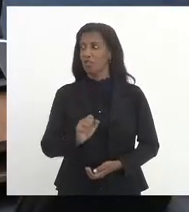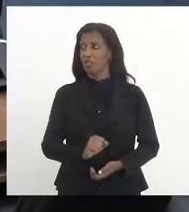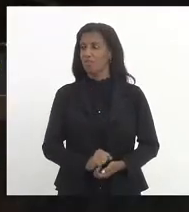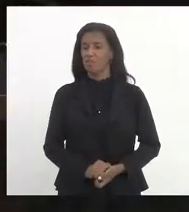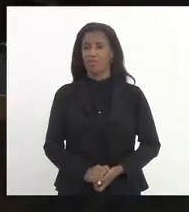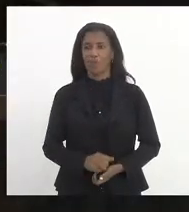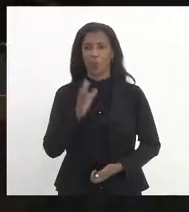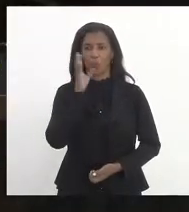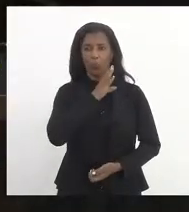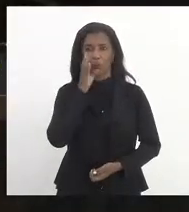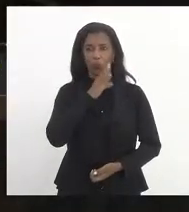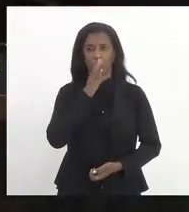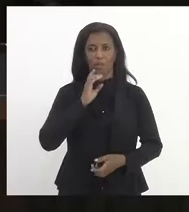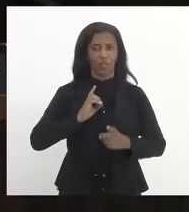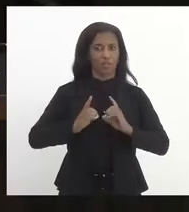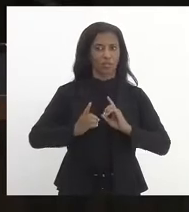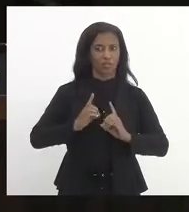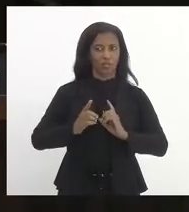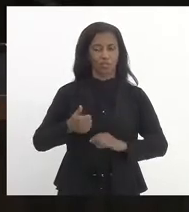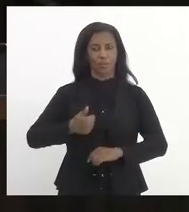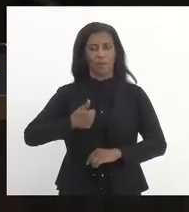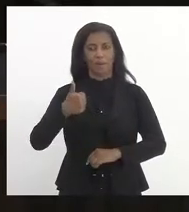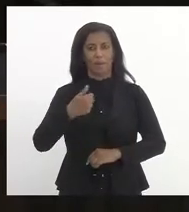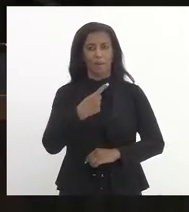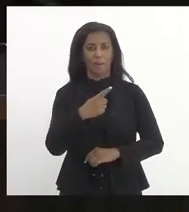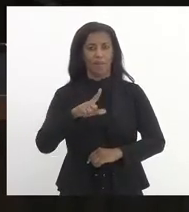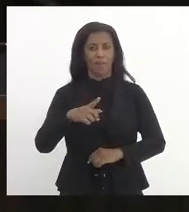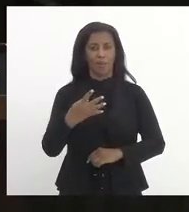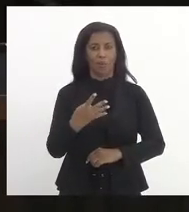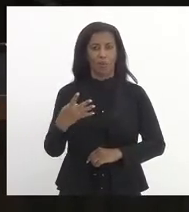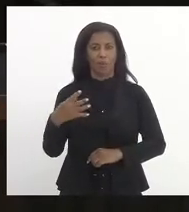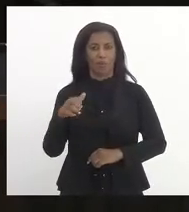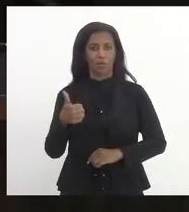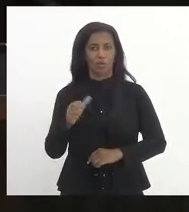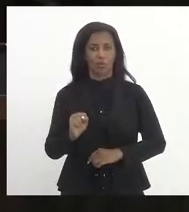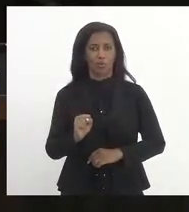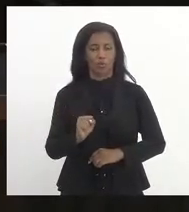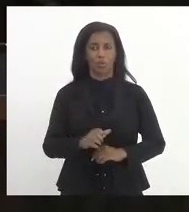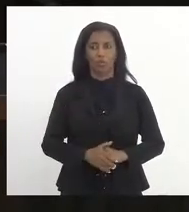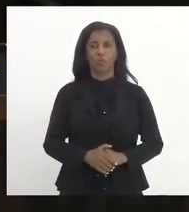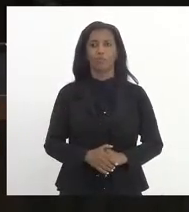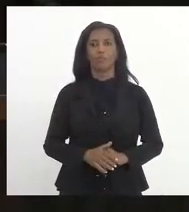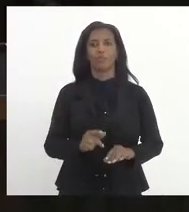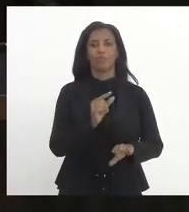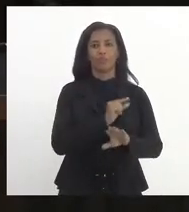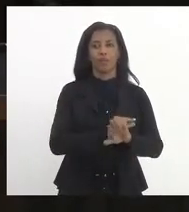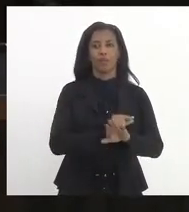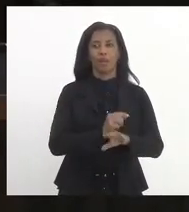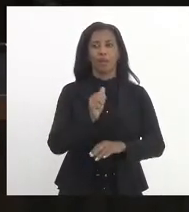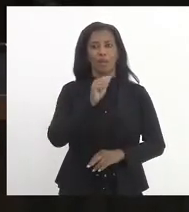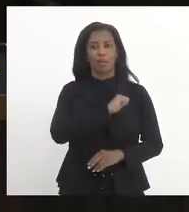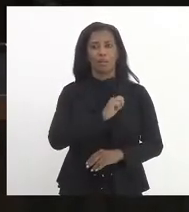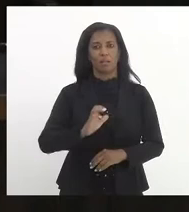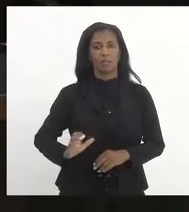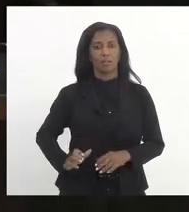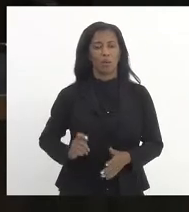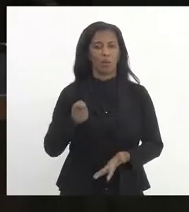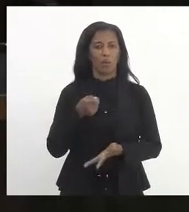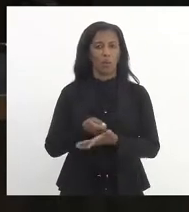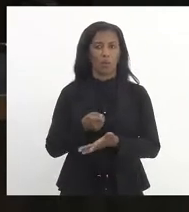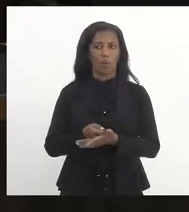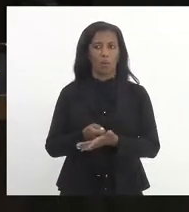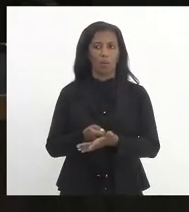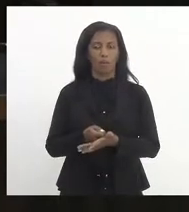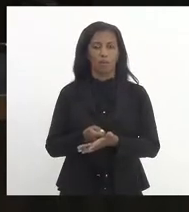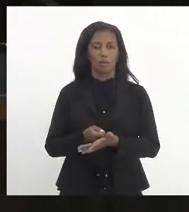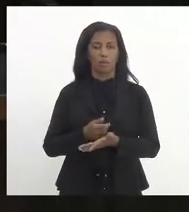Anuncio em regime de urgência e discussão única, projeto de lei 4418 de 18, de autoria do deputado André Siciliano, que regulamenta a cobrança de